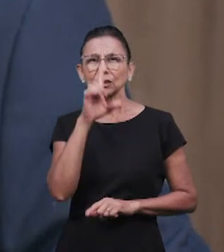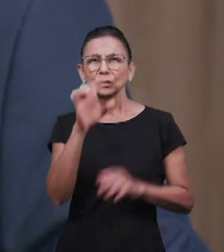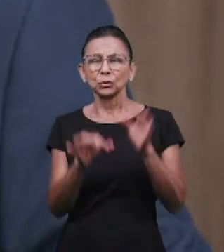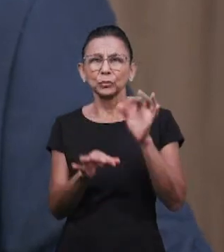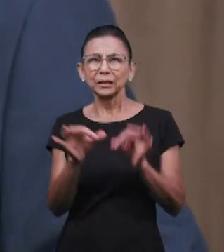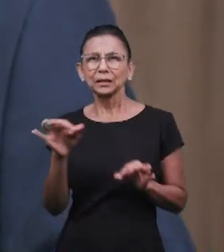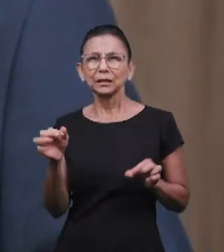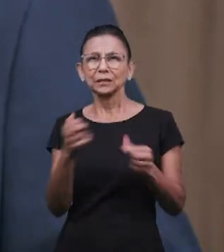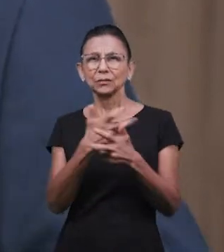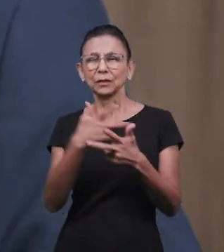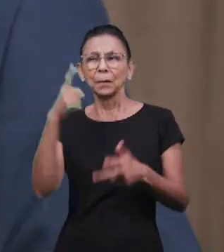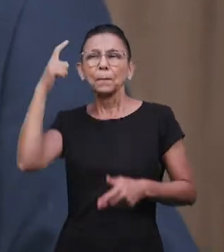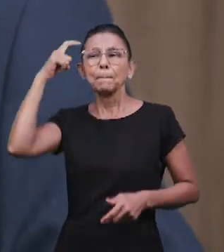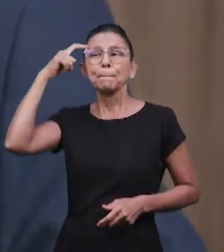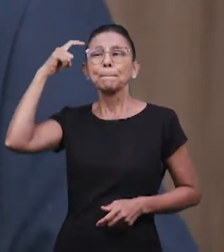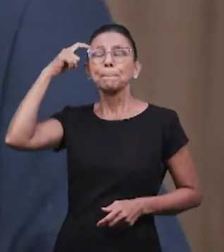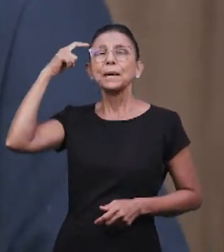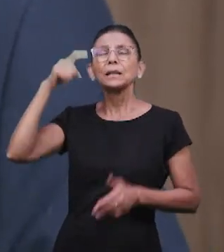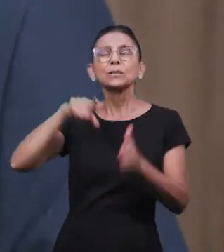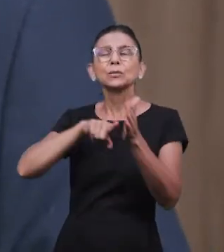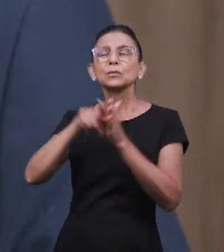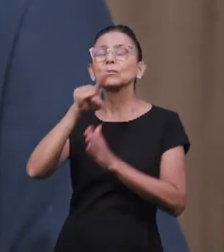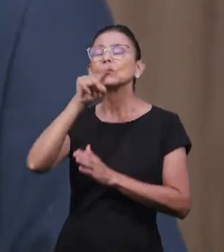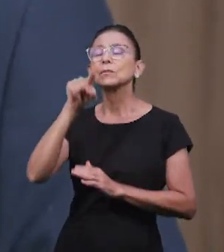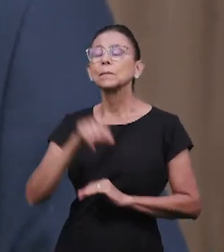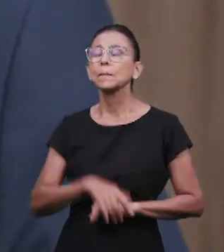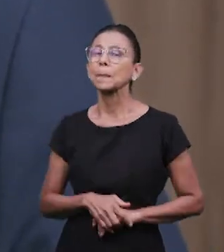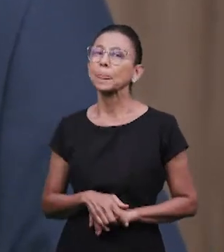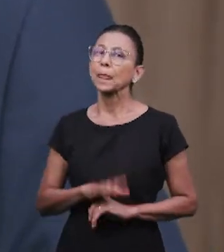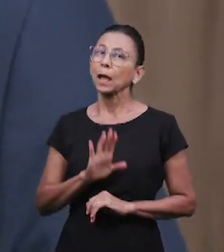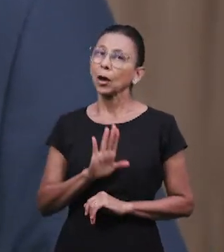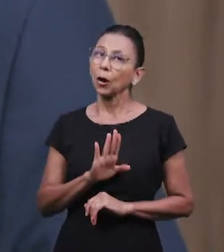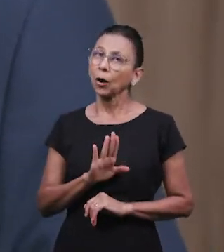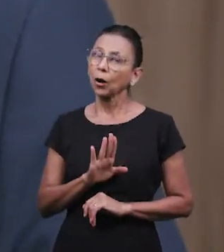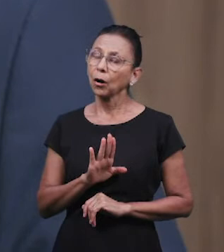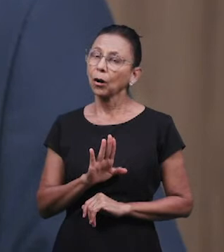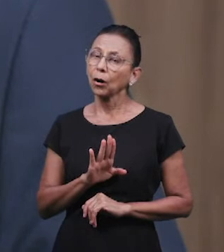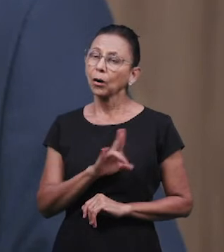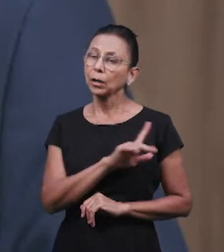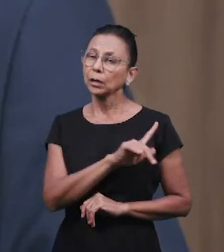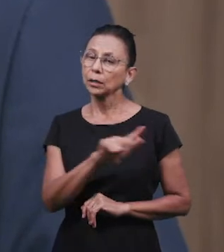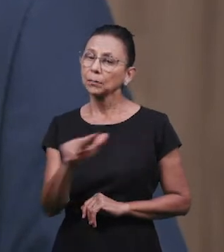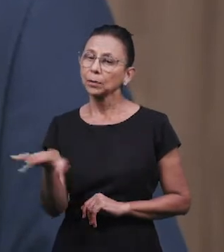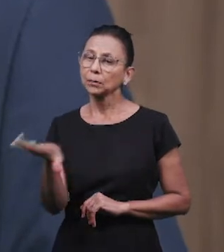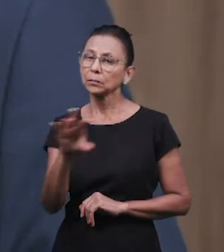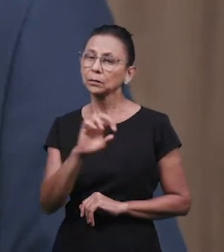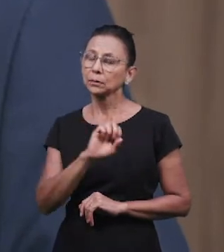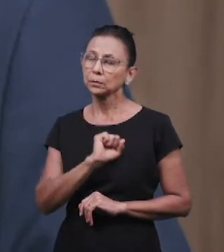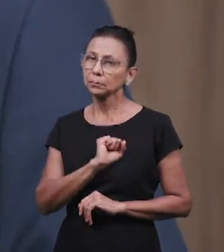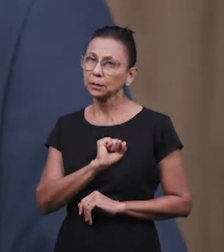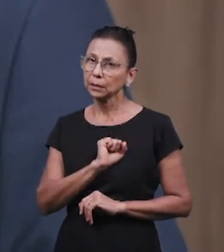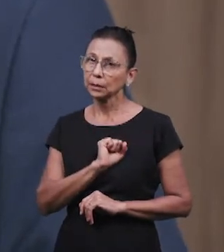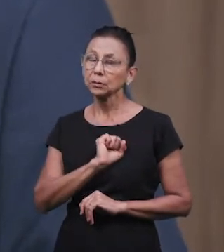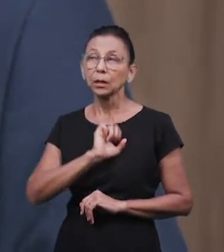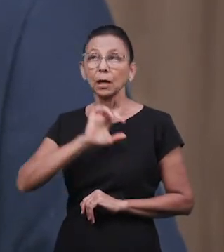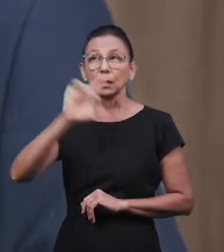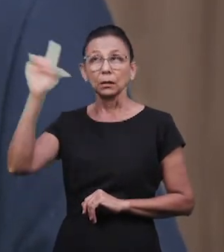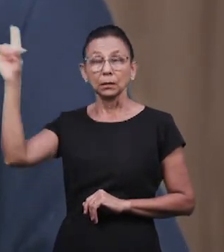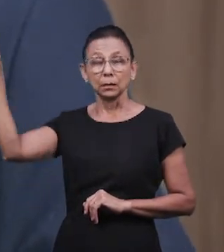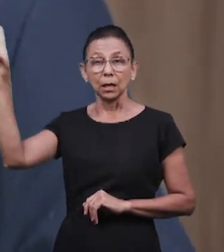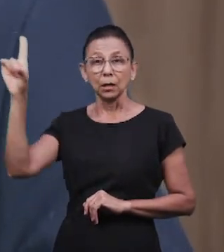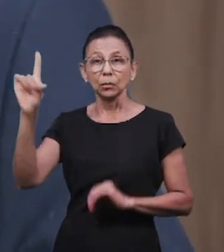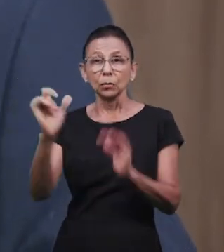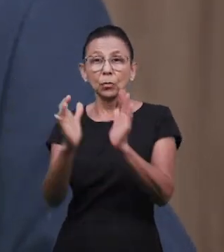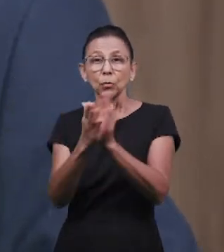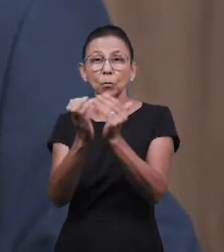pensamentos? Uma pergunta, né? Ouvi, meus amados irmãos, porque, porventura, não escolheu Deus aos pobres